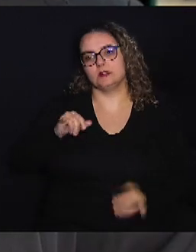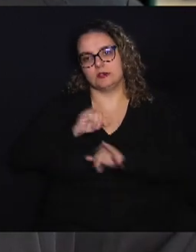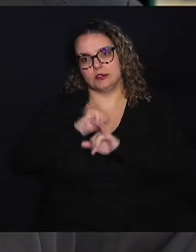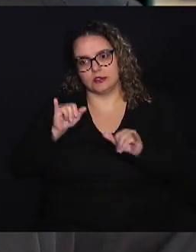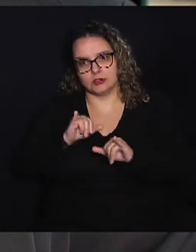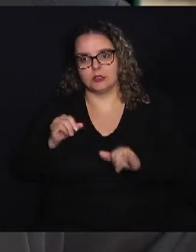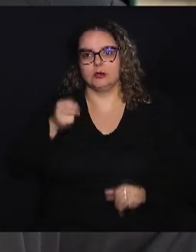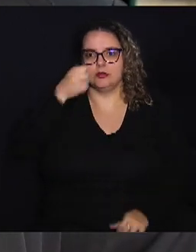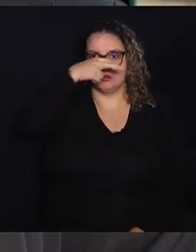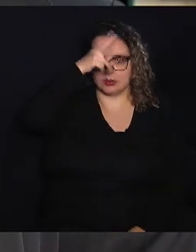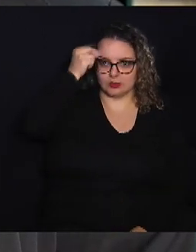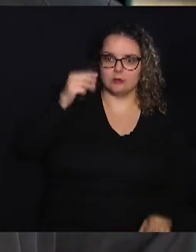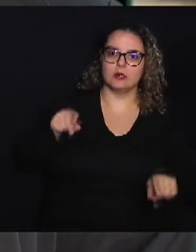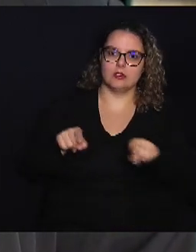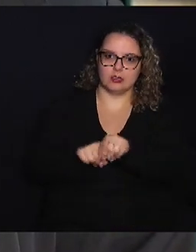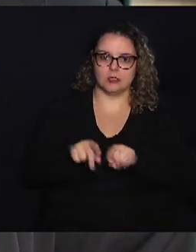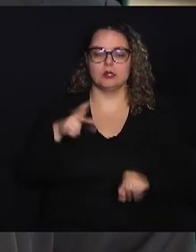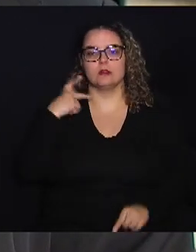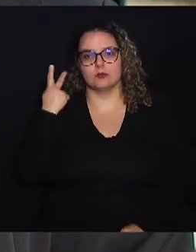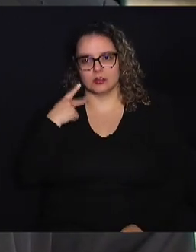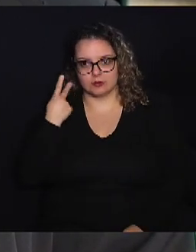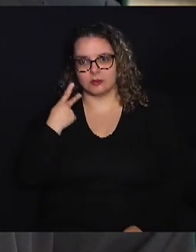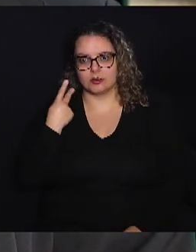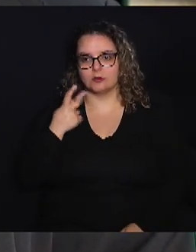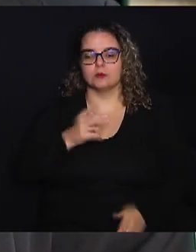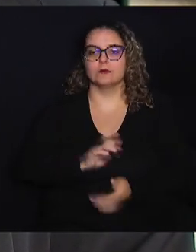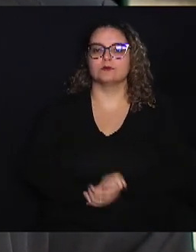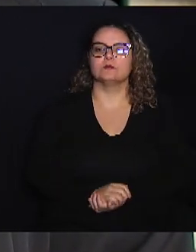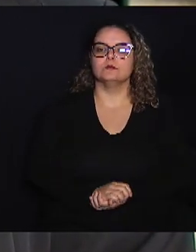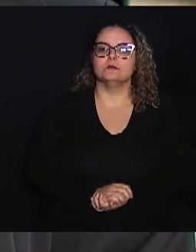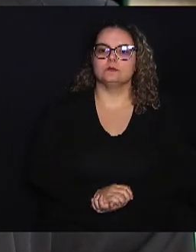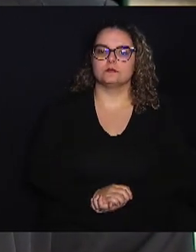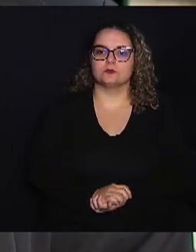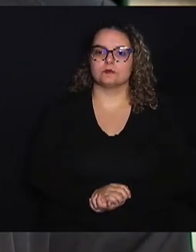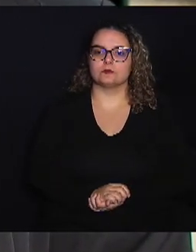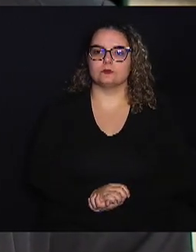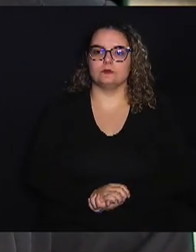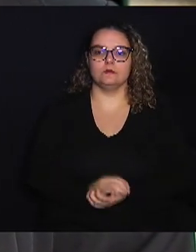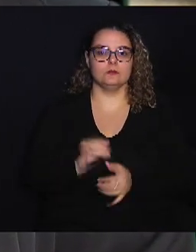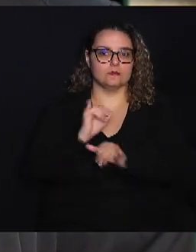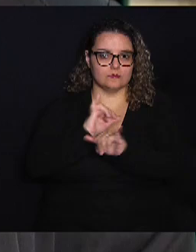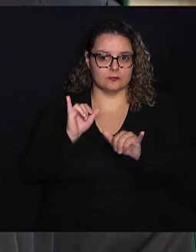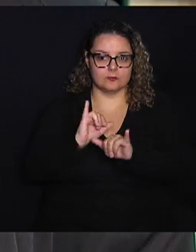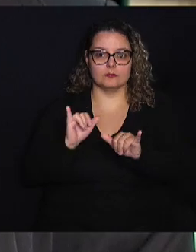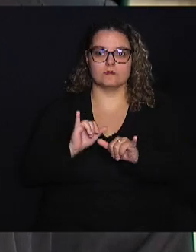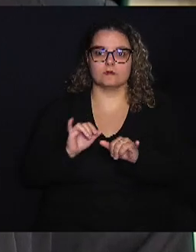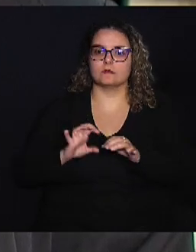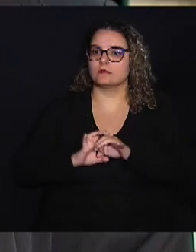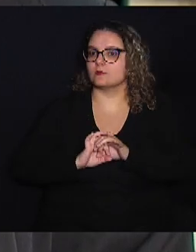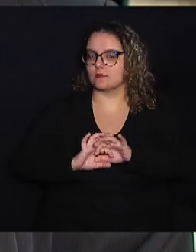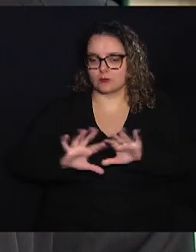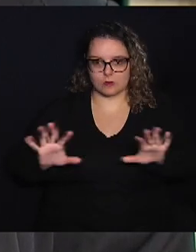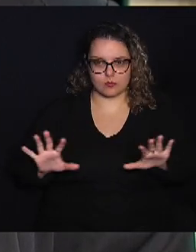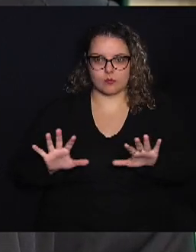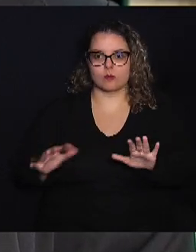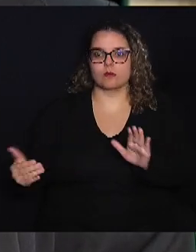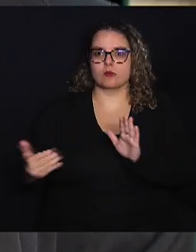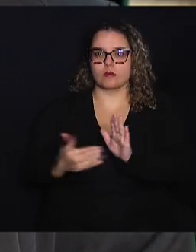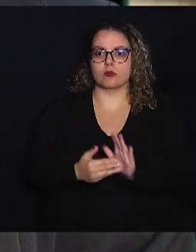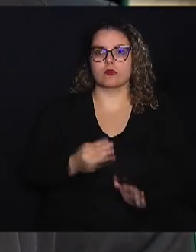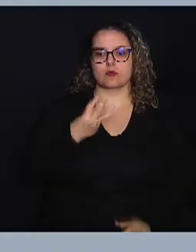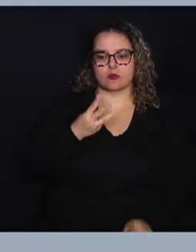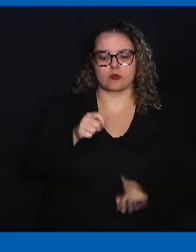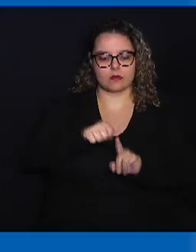de prefeito e de vereador. E as propagandas elas serão disponibilizadas até o dia 3